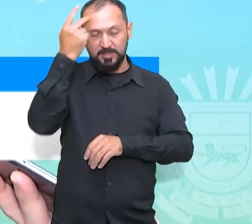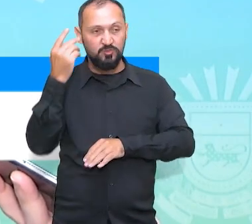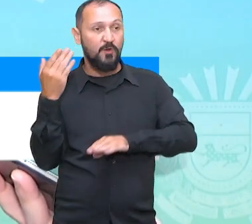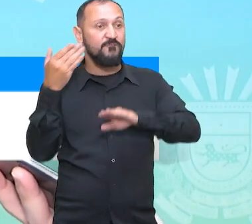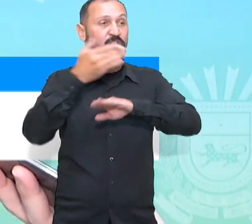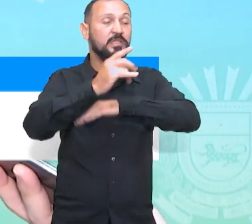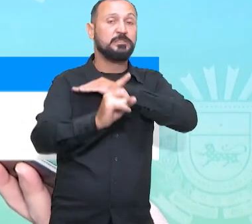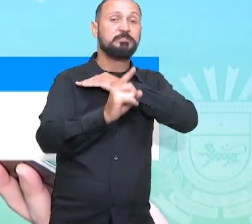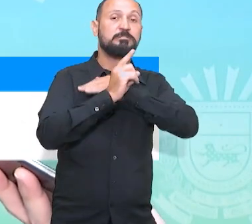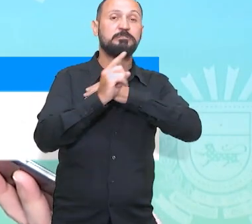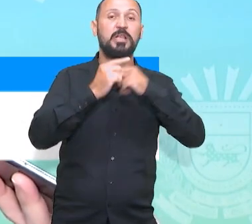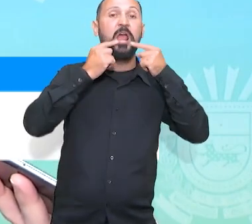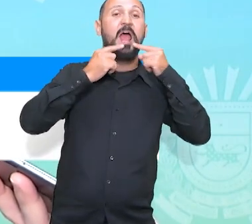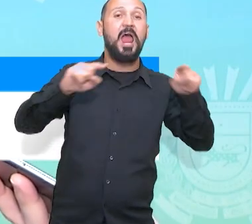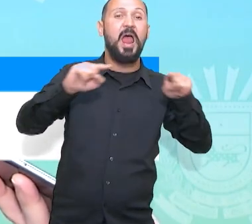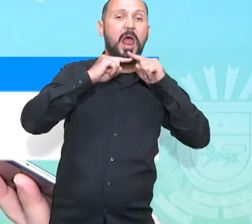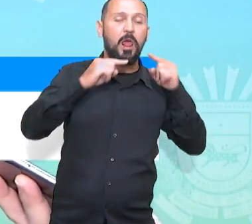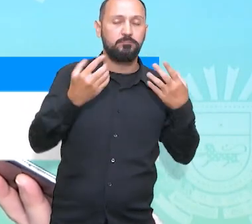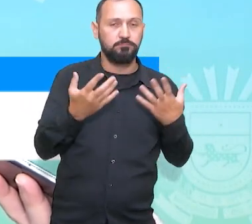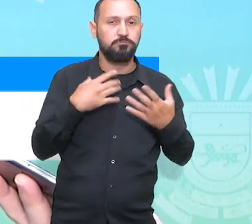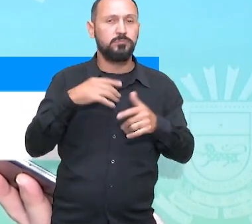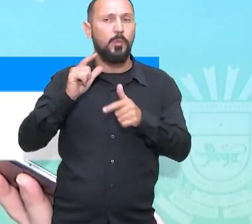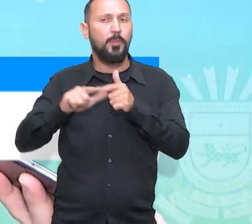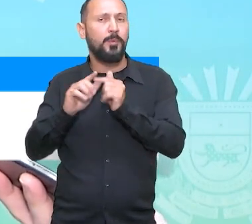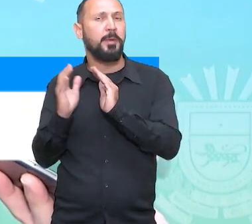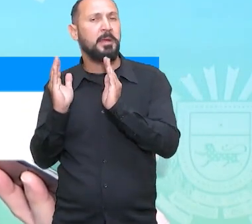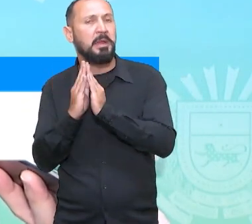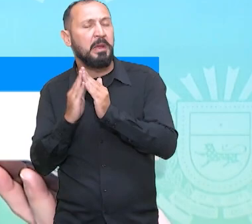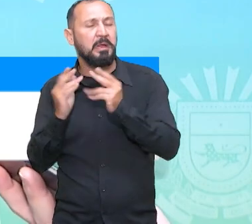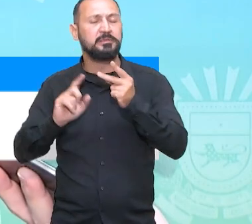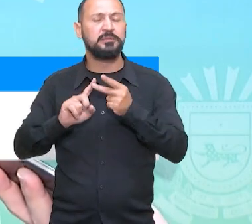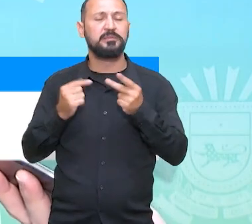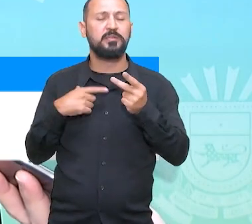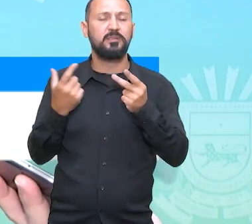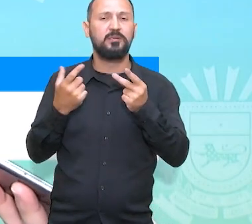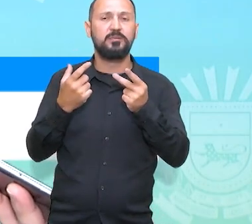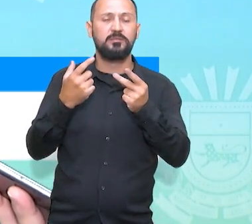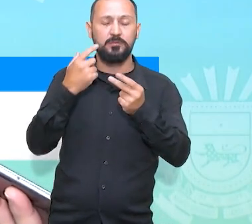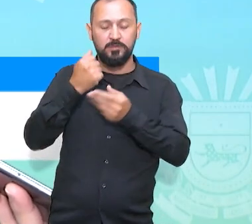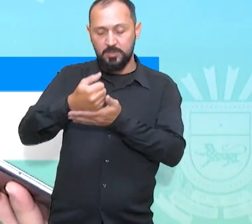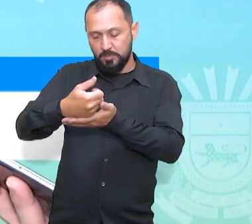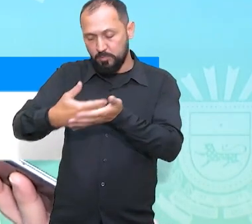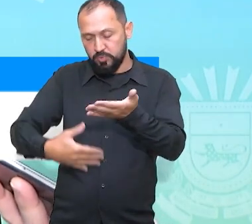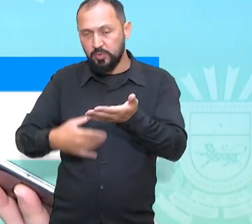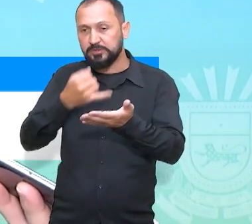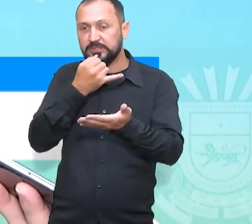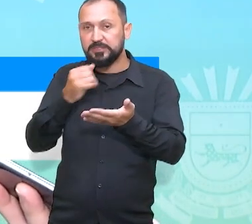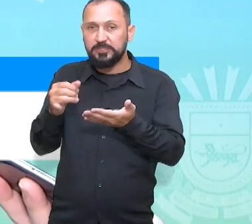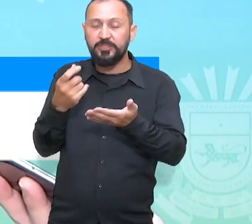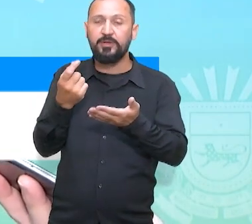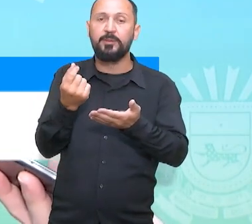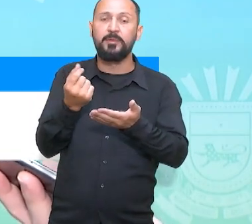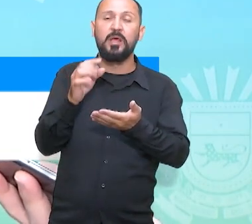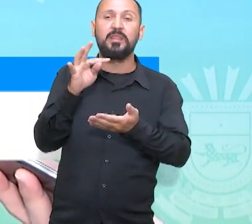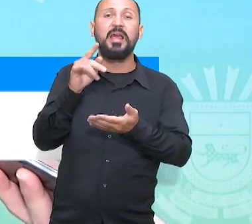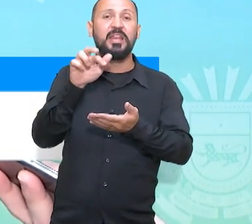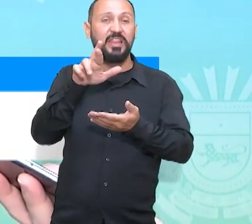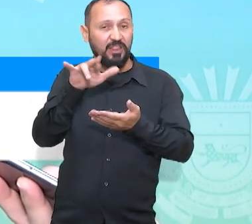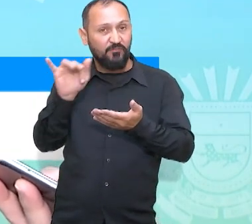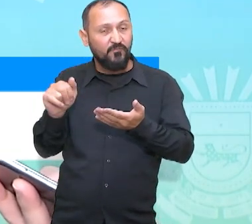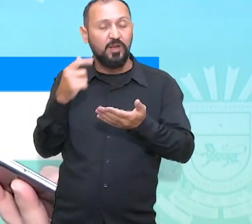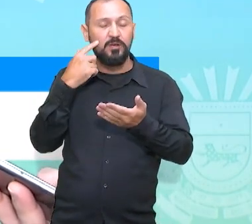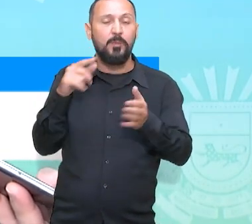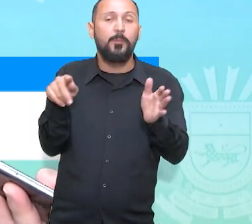O consumidor, quando ele tem um problema, né, lá na sua casa, com a sua conta de energia, com a sua tarifa, com